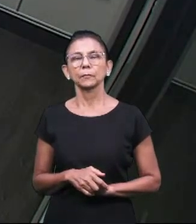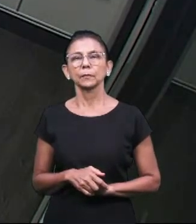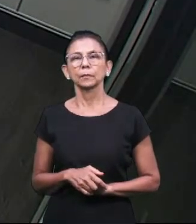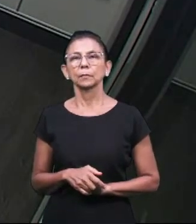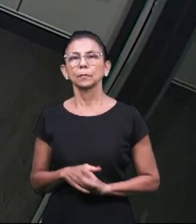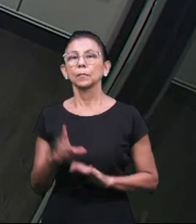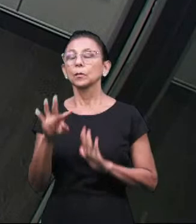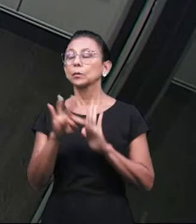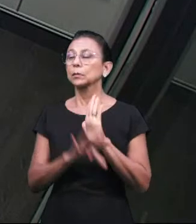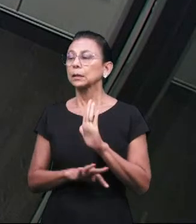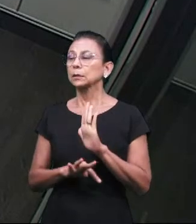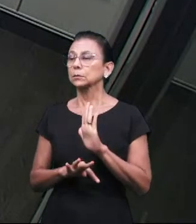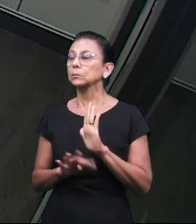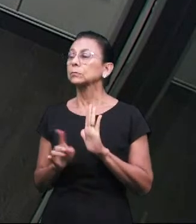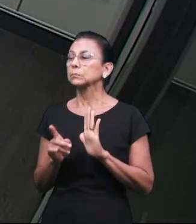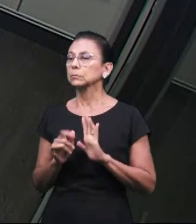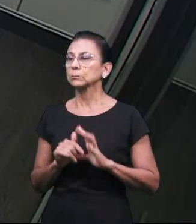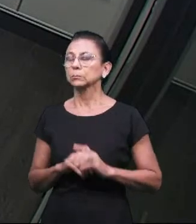fazer?